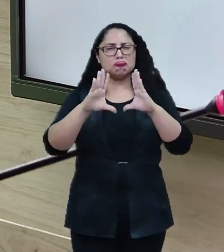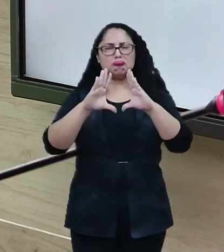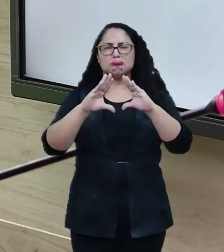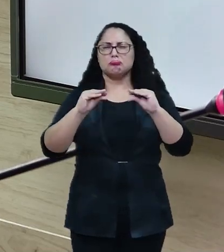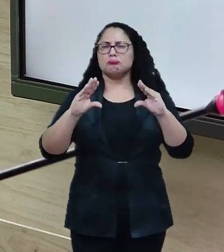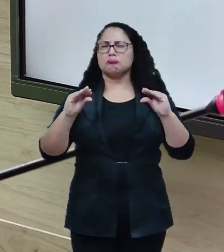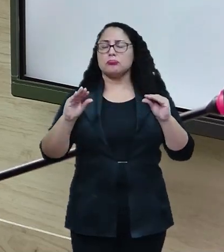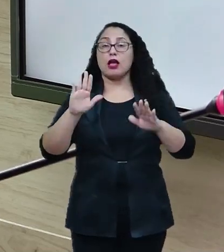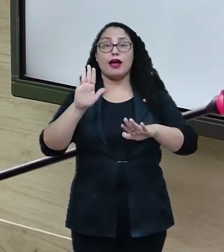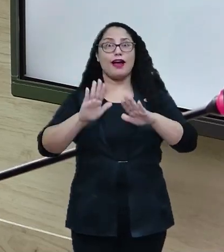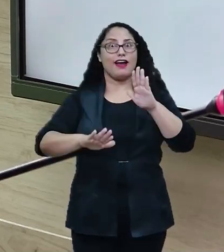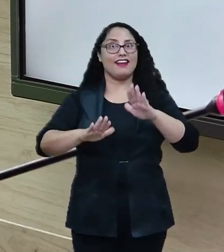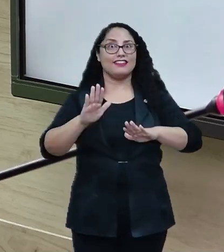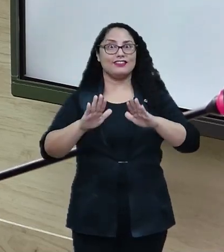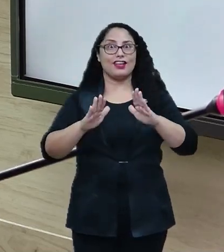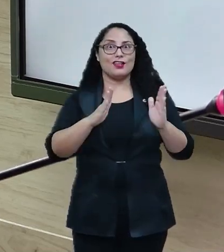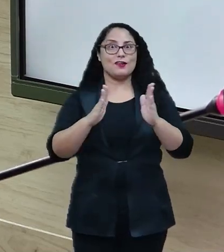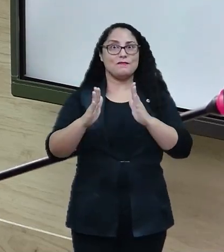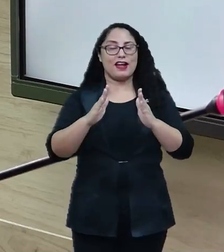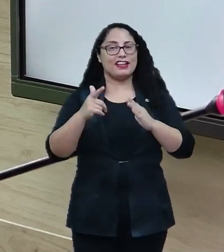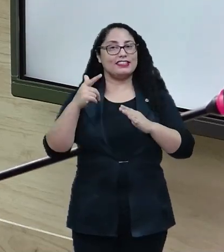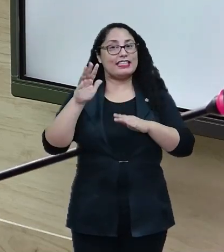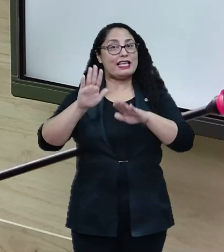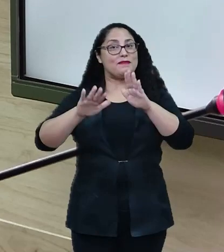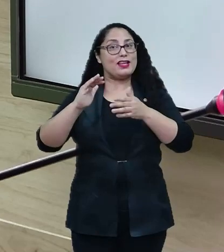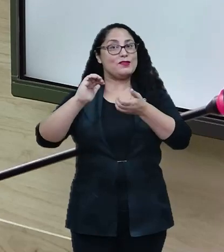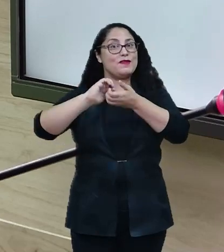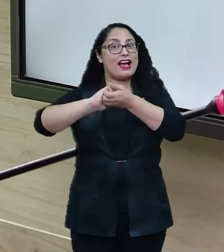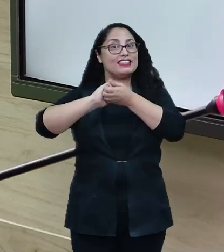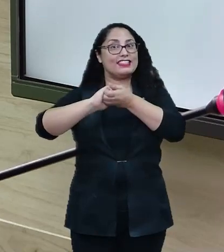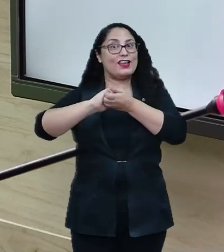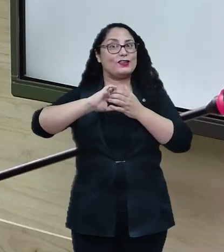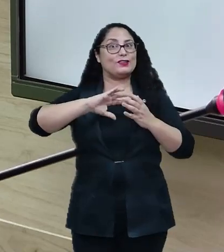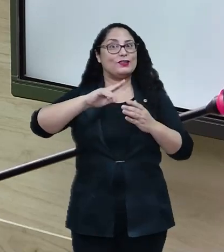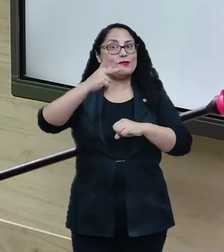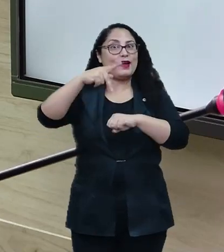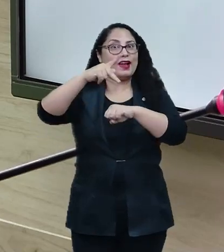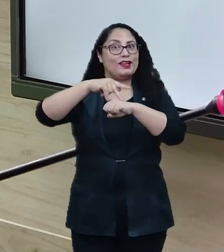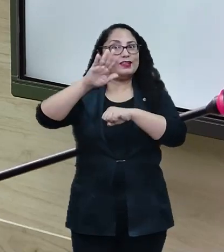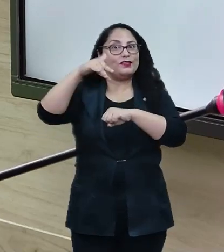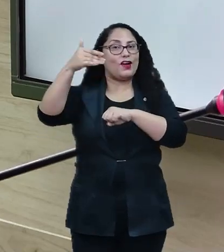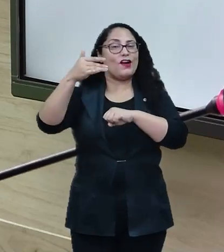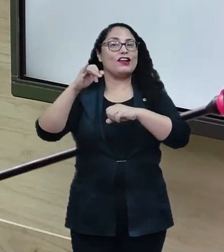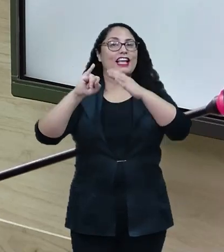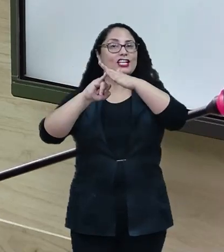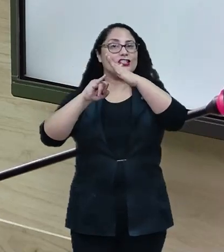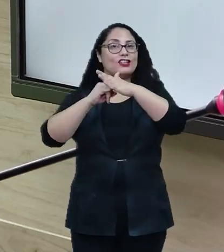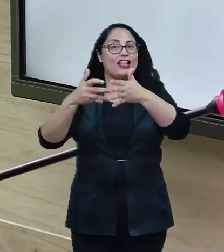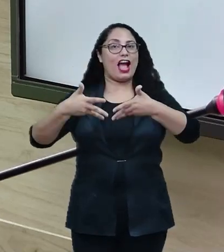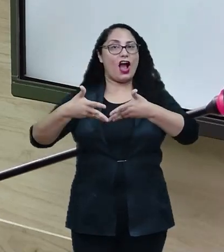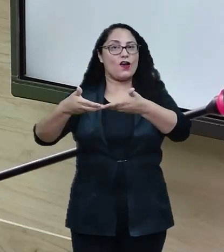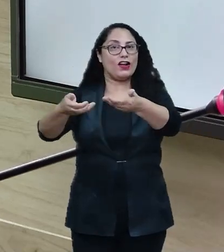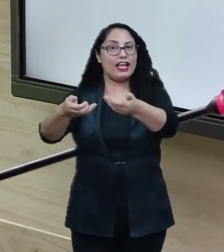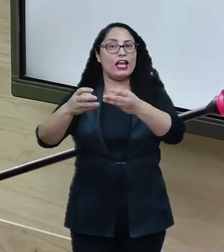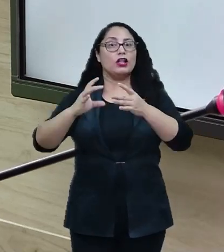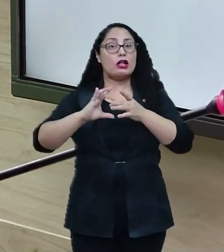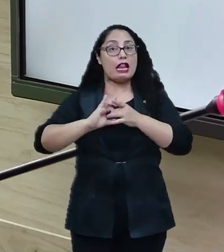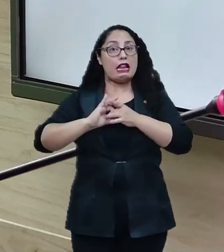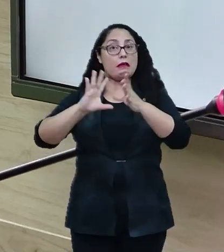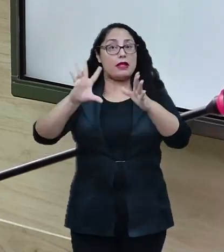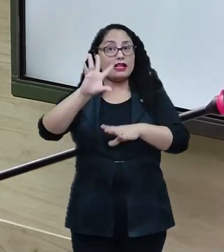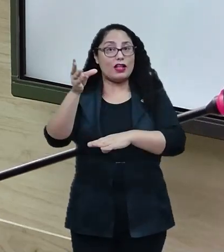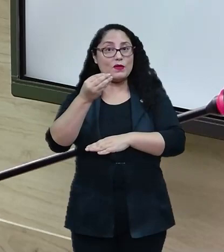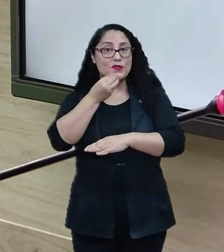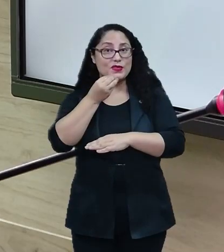tranquilo, mas às vezes o prazo é do nosso parceiro internacional, né, da instituição que está acolhendo o estudante ou está disponibilizando uma